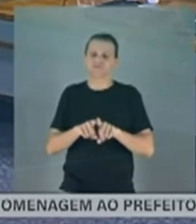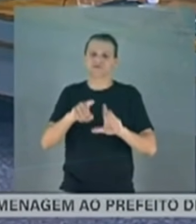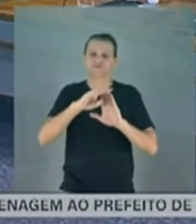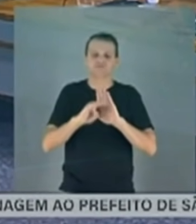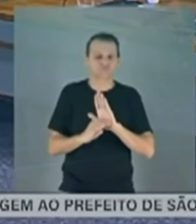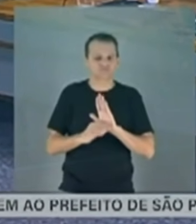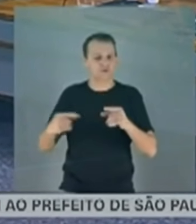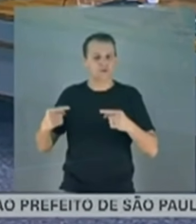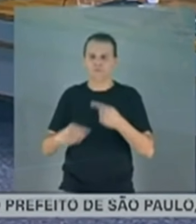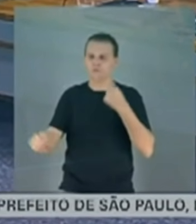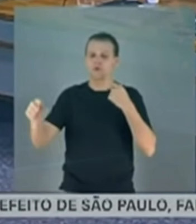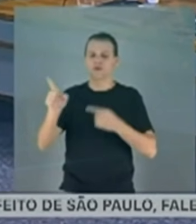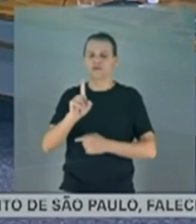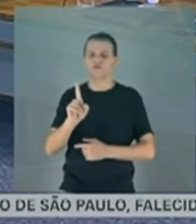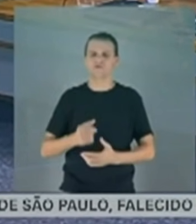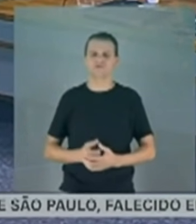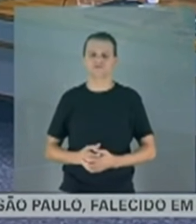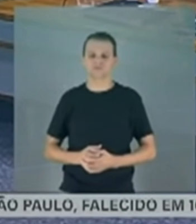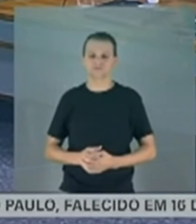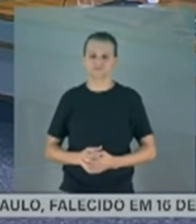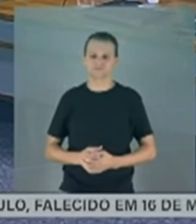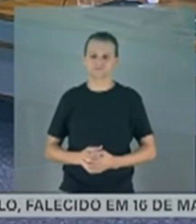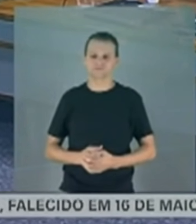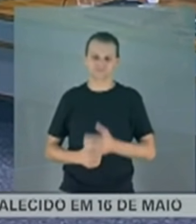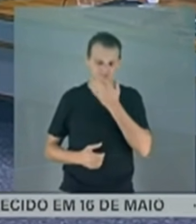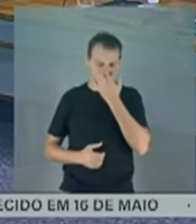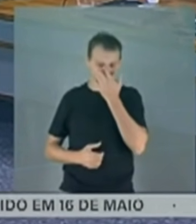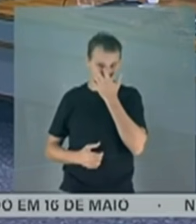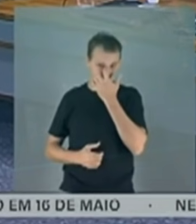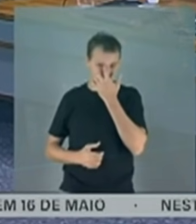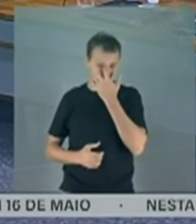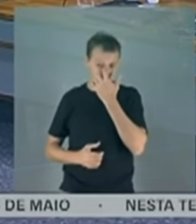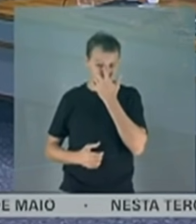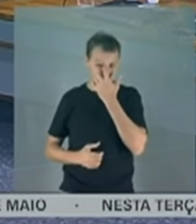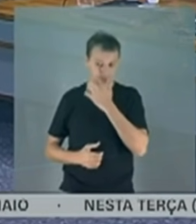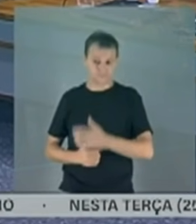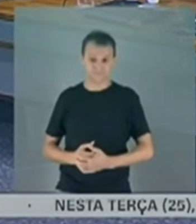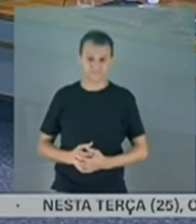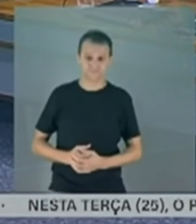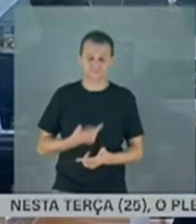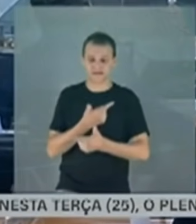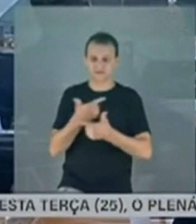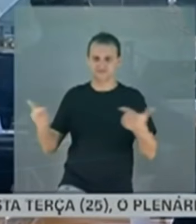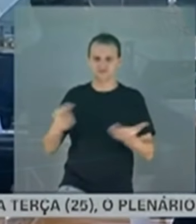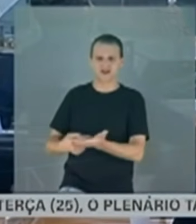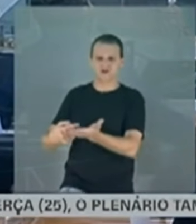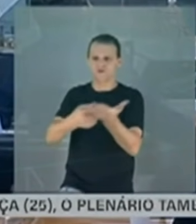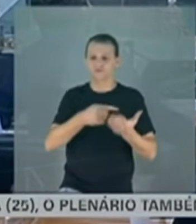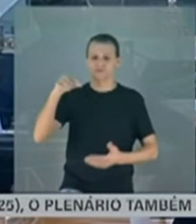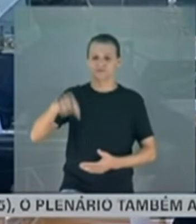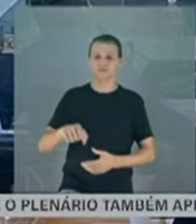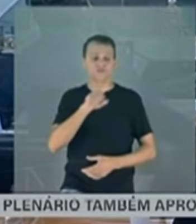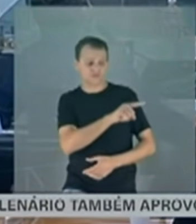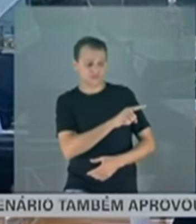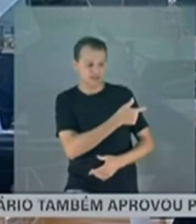o acordo? Então, estamos juntos. Qual é o acordo? Estamos juntos. Não tem acordo nenhum aqui. Qual é o acordo que você não está, Renan?